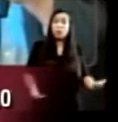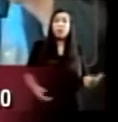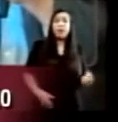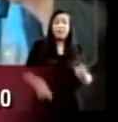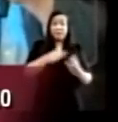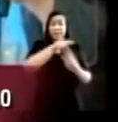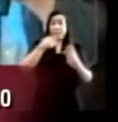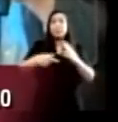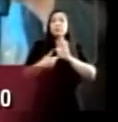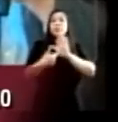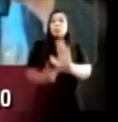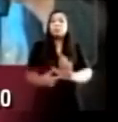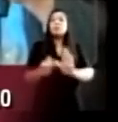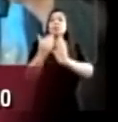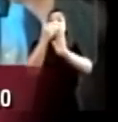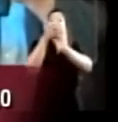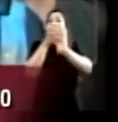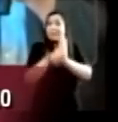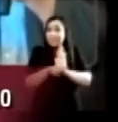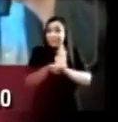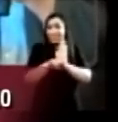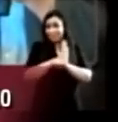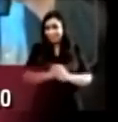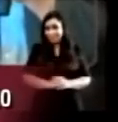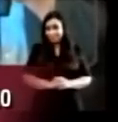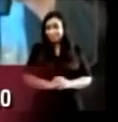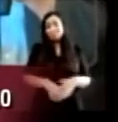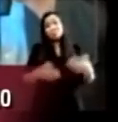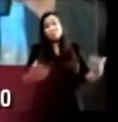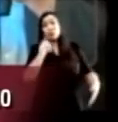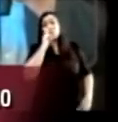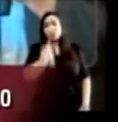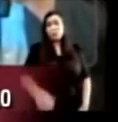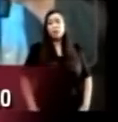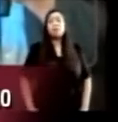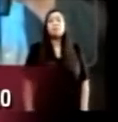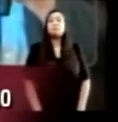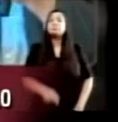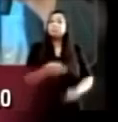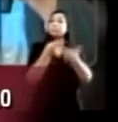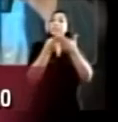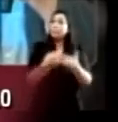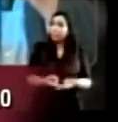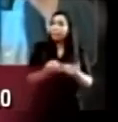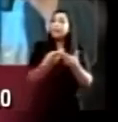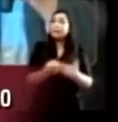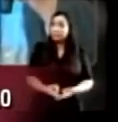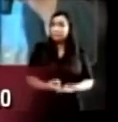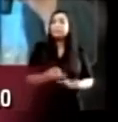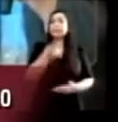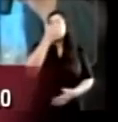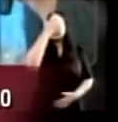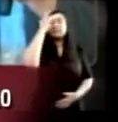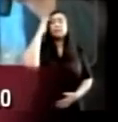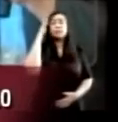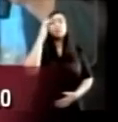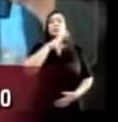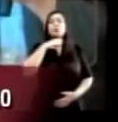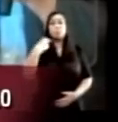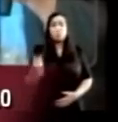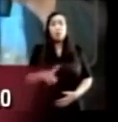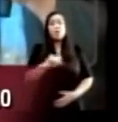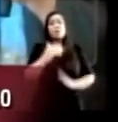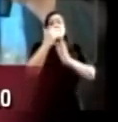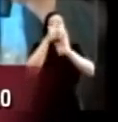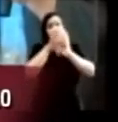está refletindo a nossa queda. E eu disse para vocês sempre, paciência que esse número de óbitos vai cair.